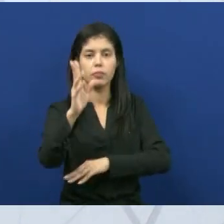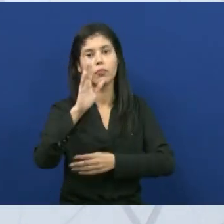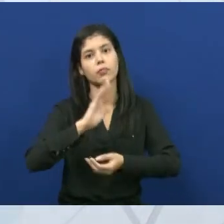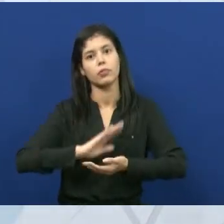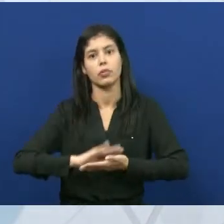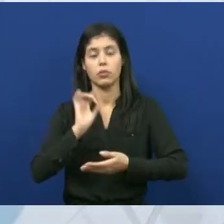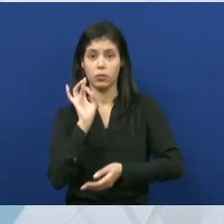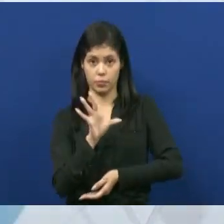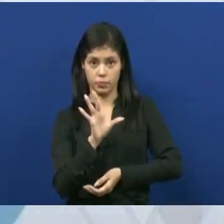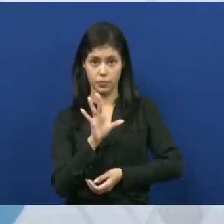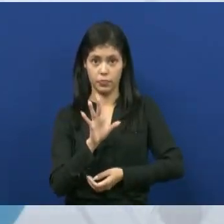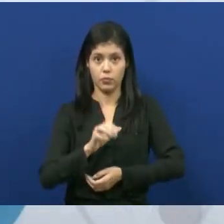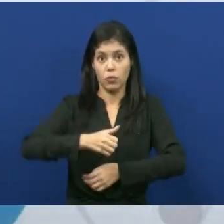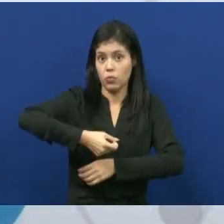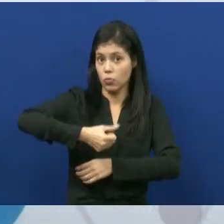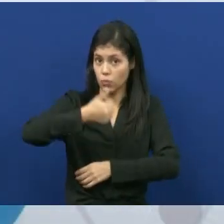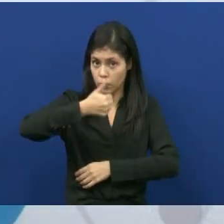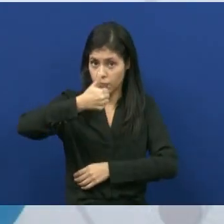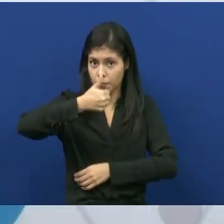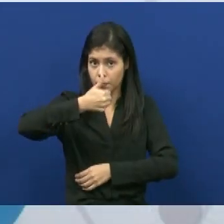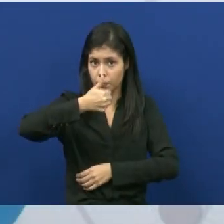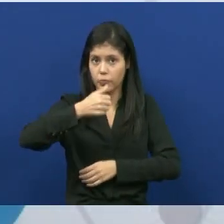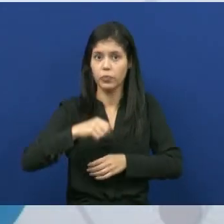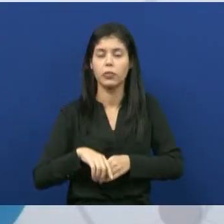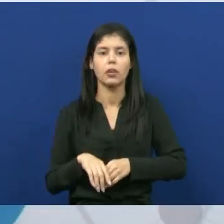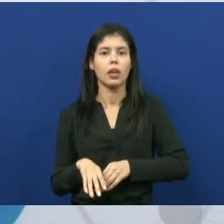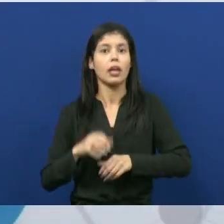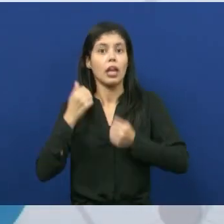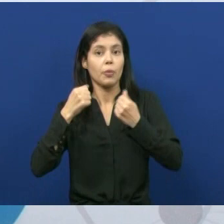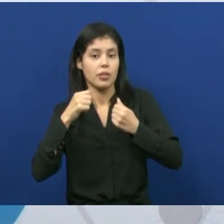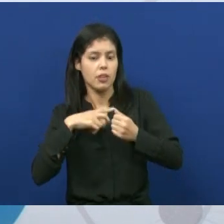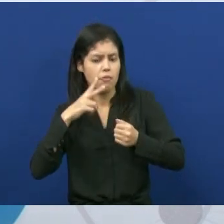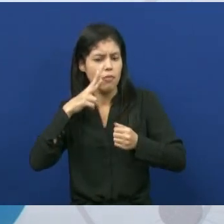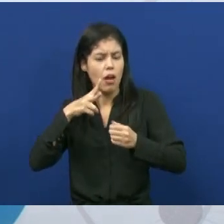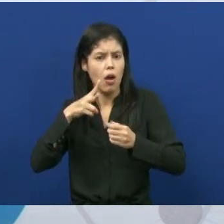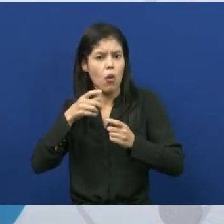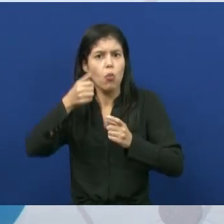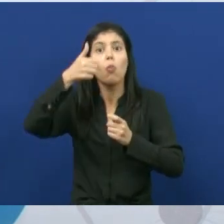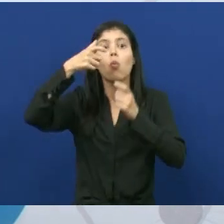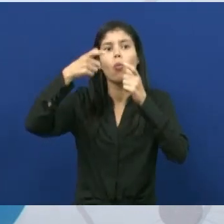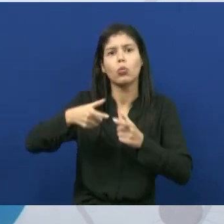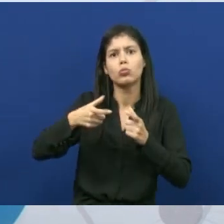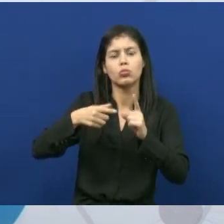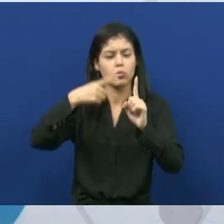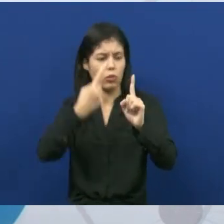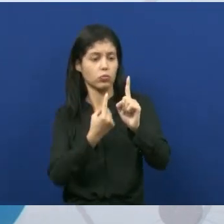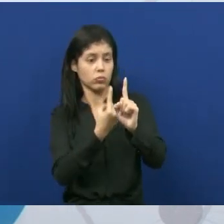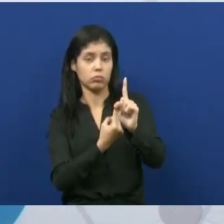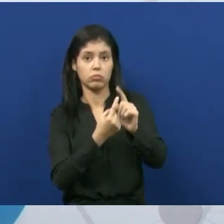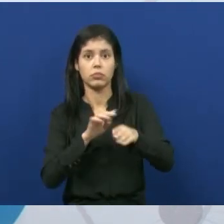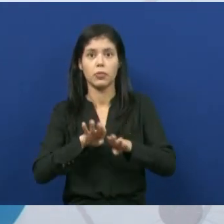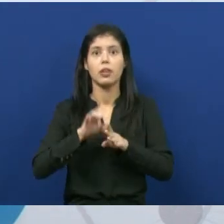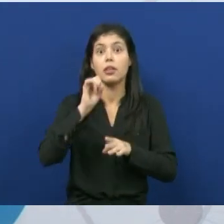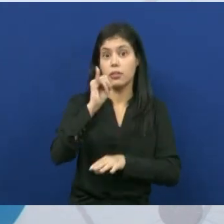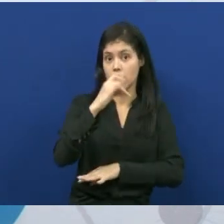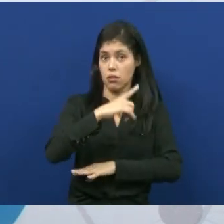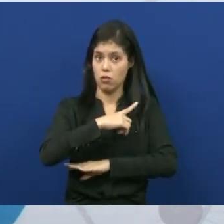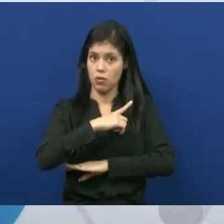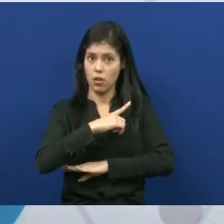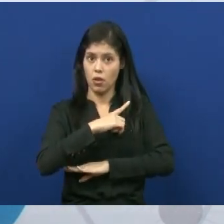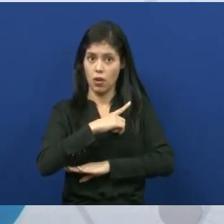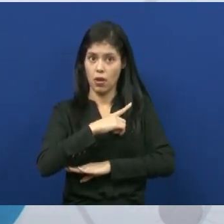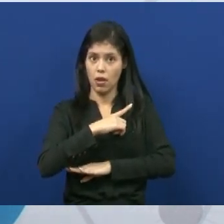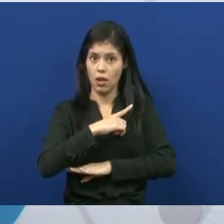assim por diante só que hum hum ele depende da posição em que ele está no número e se ele